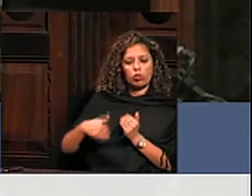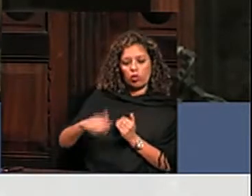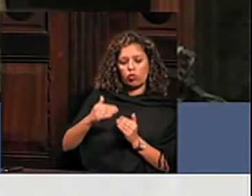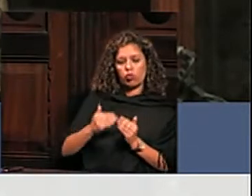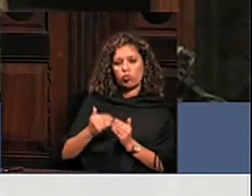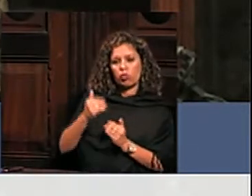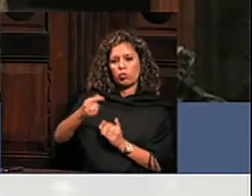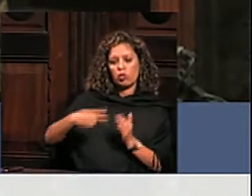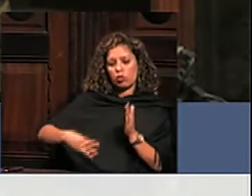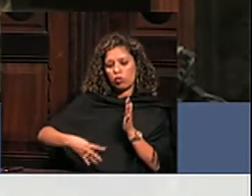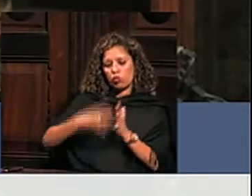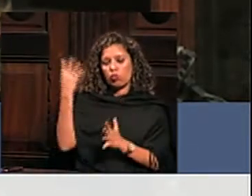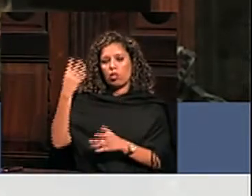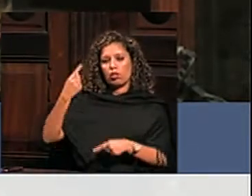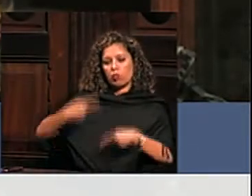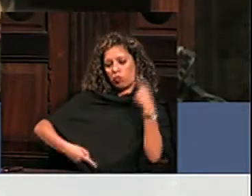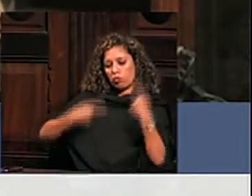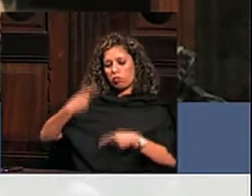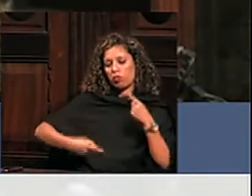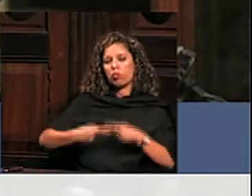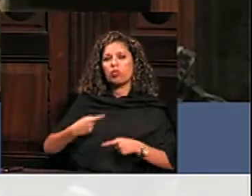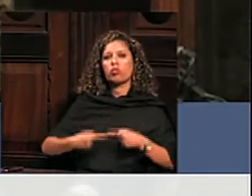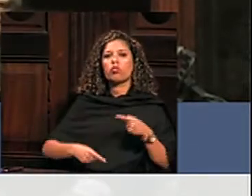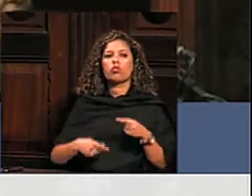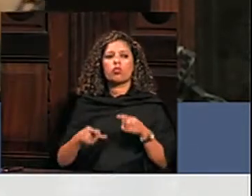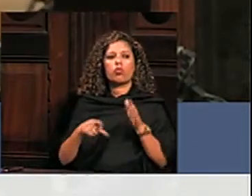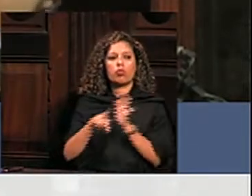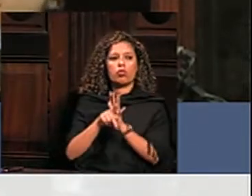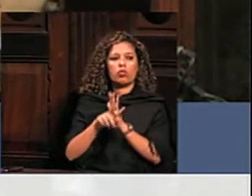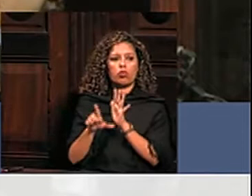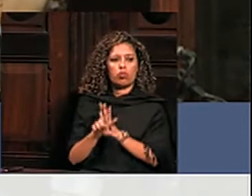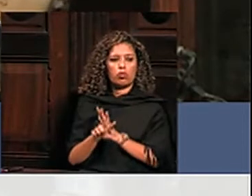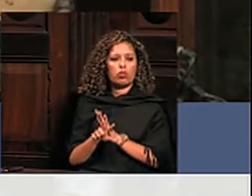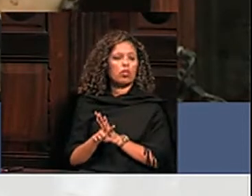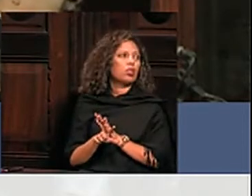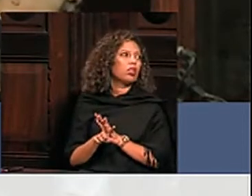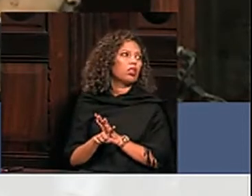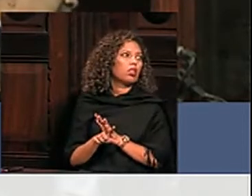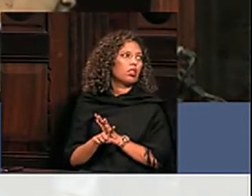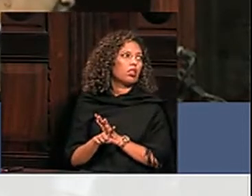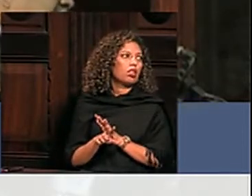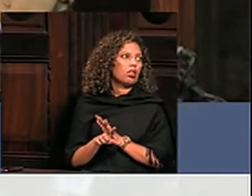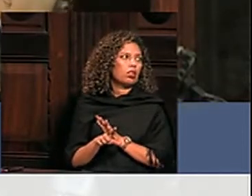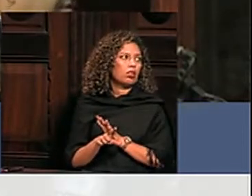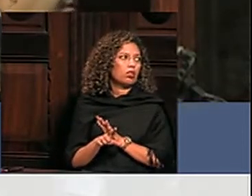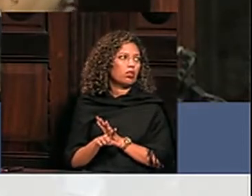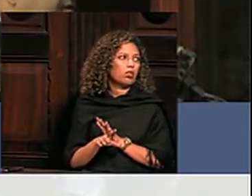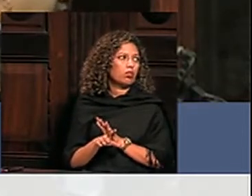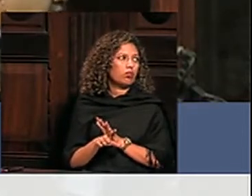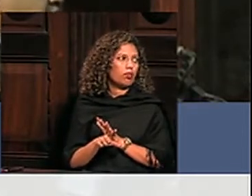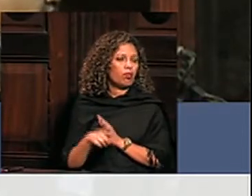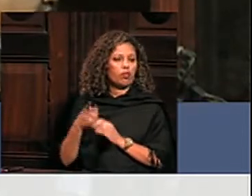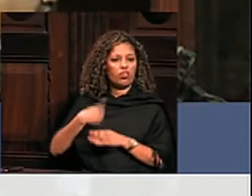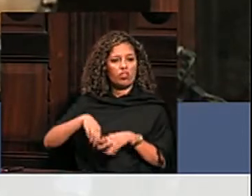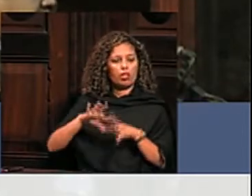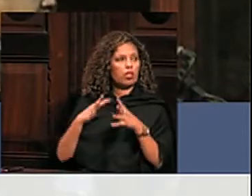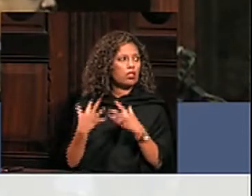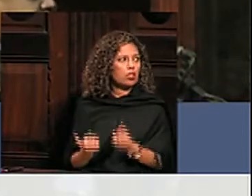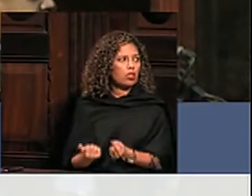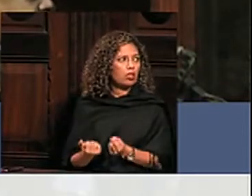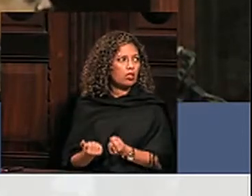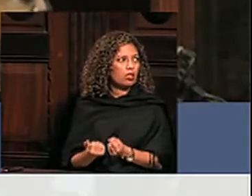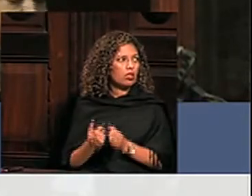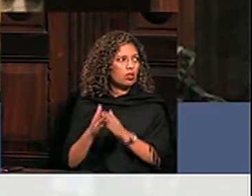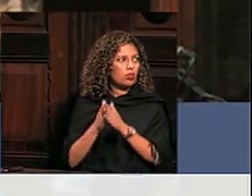projetos e na primeira discussão a gente vem com o ESO para frente, tá bom? Com autorização do plenário, se os que aprovam, eles não estão aprovados.